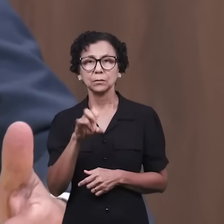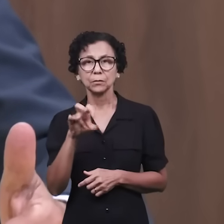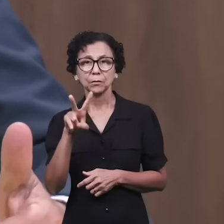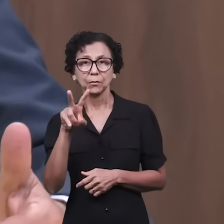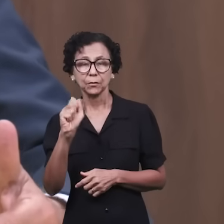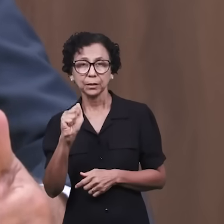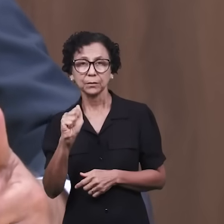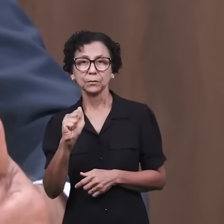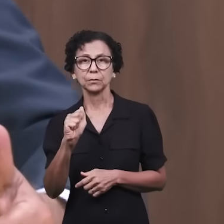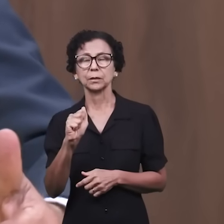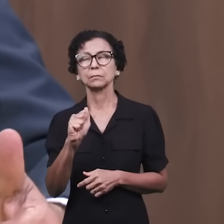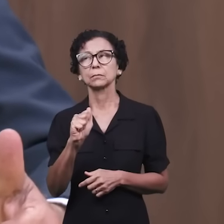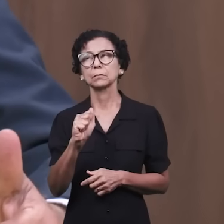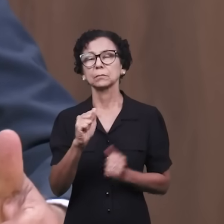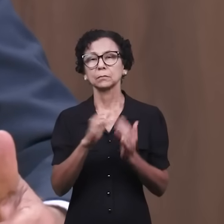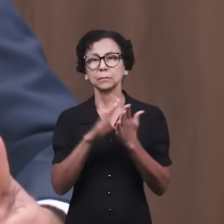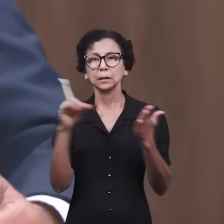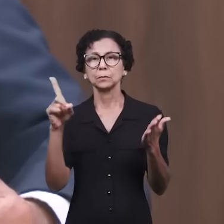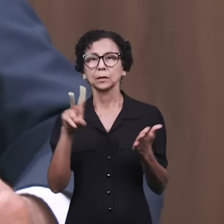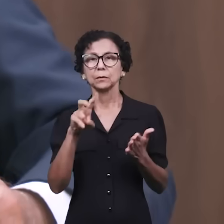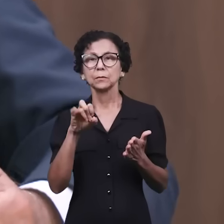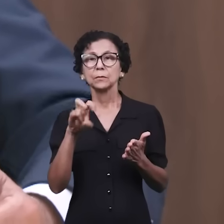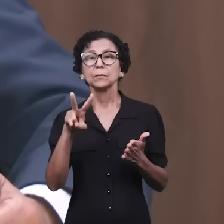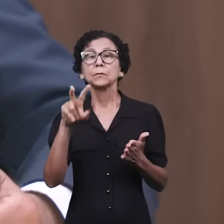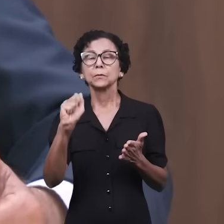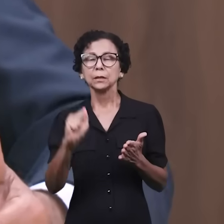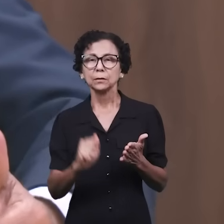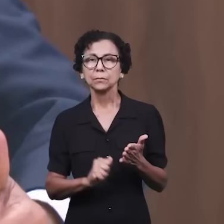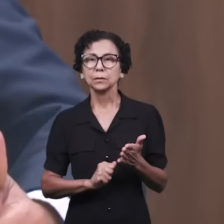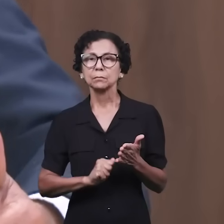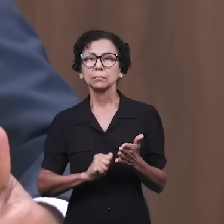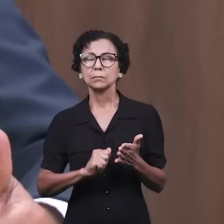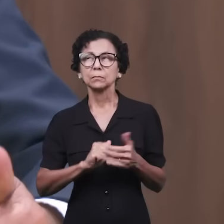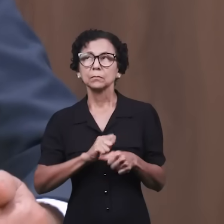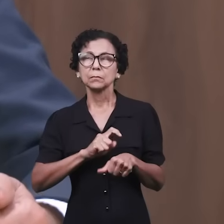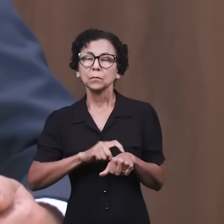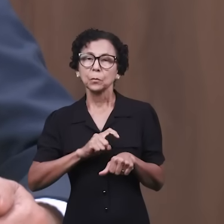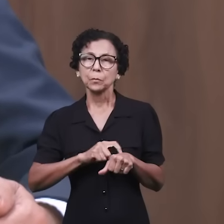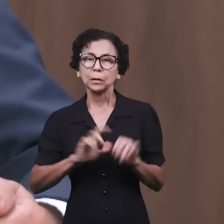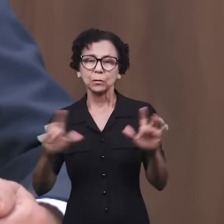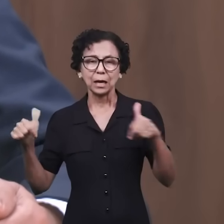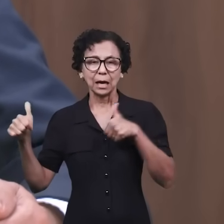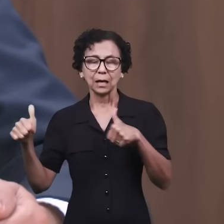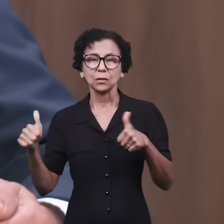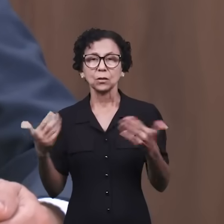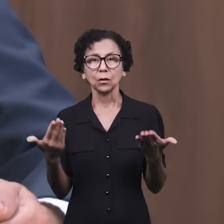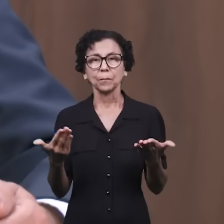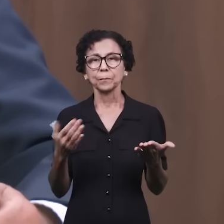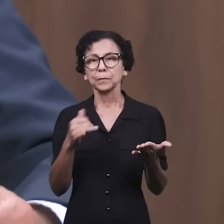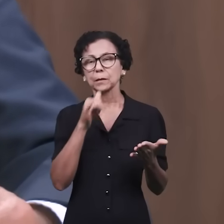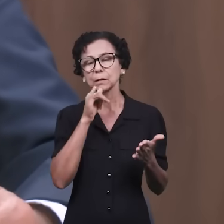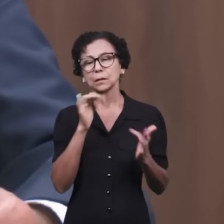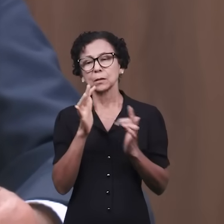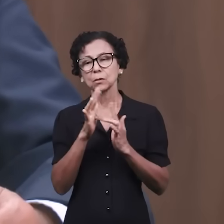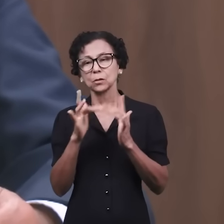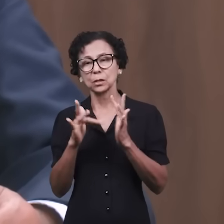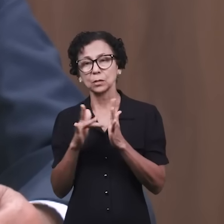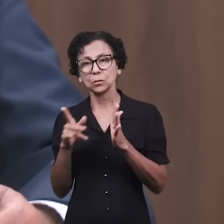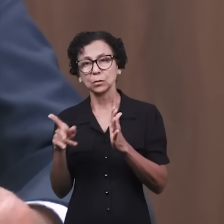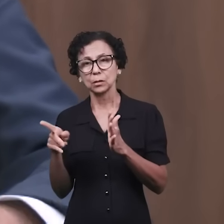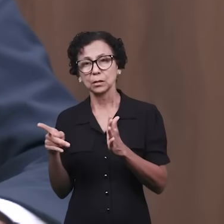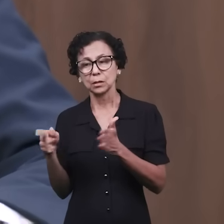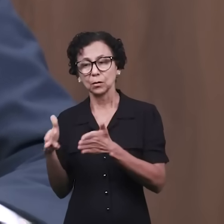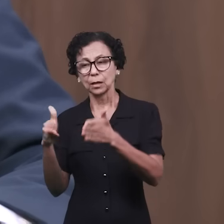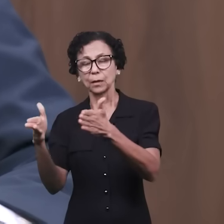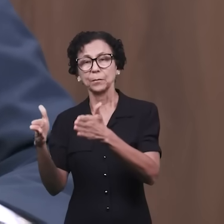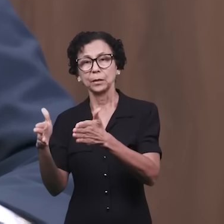no momento, é aquela operação. Não é? Jesus é o caminho? Jesus é o caminho, mas a palavra viva é andar no caminho, é quando ela se revela